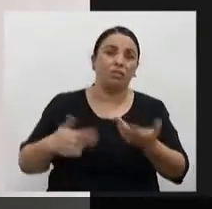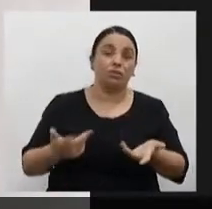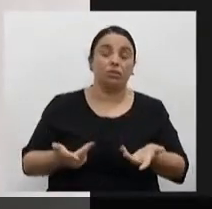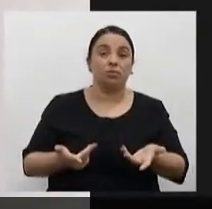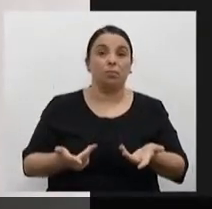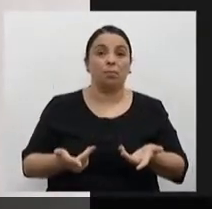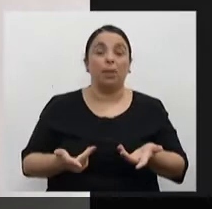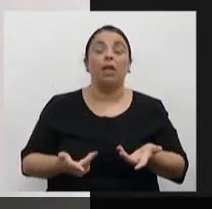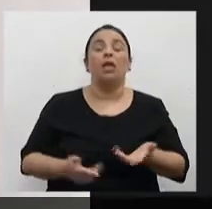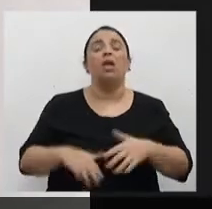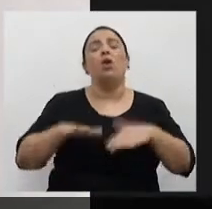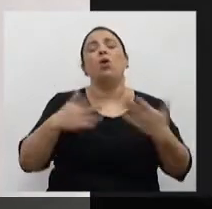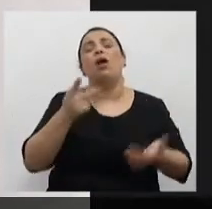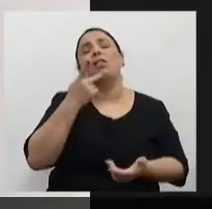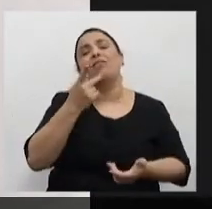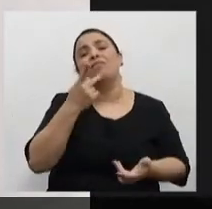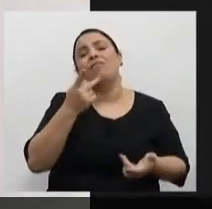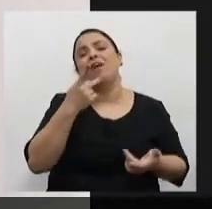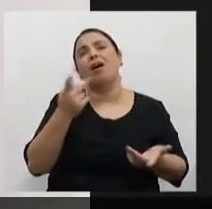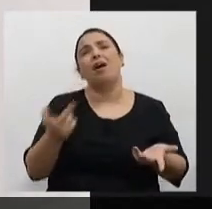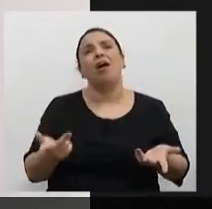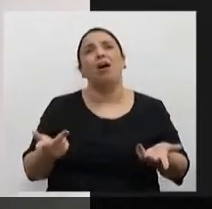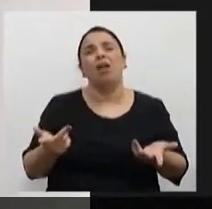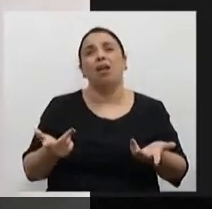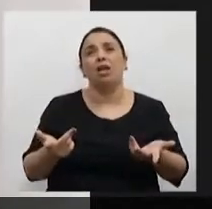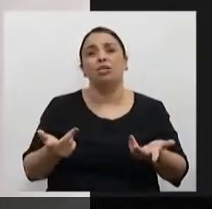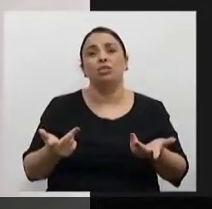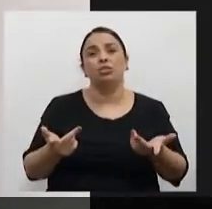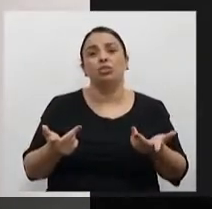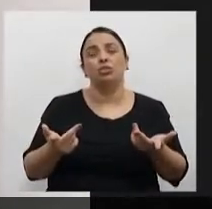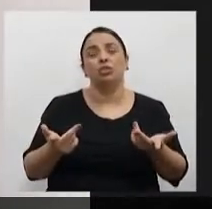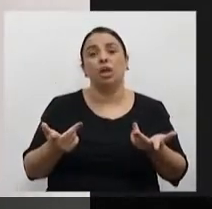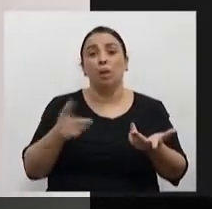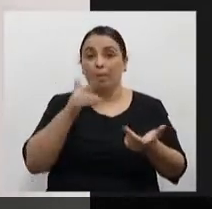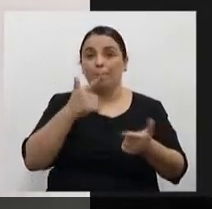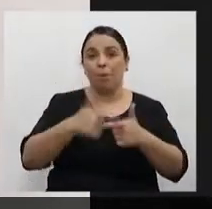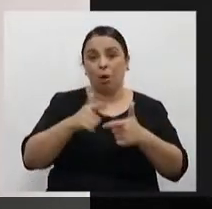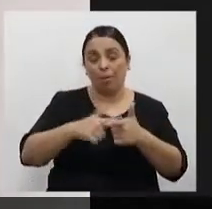fala de questão, por exemplo, inflamação gastrointestinal,